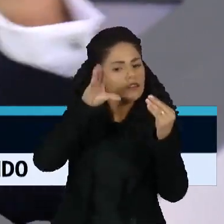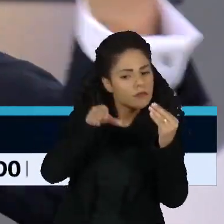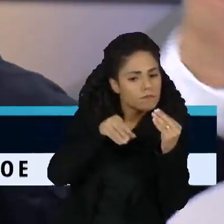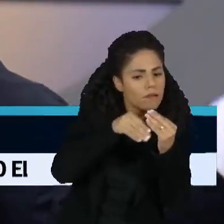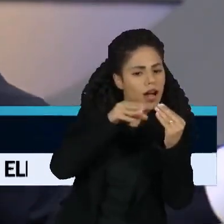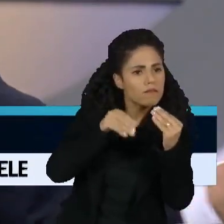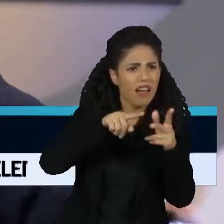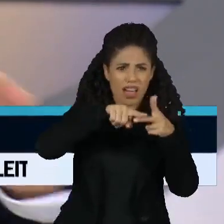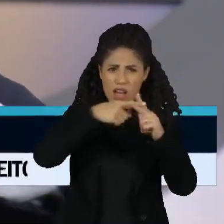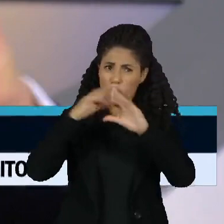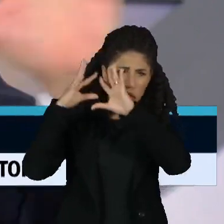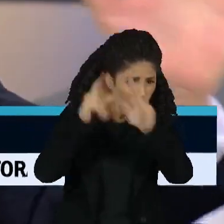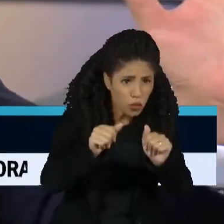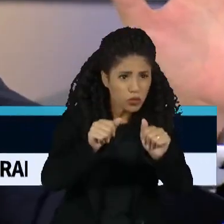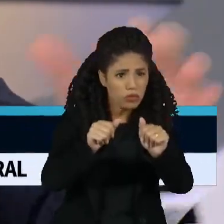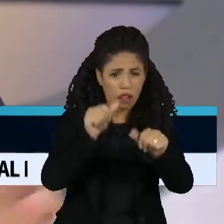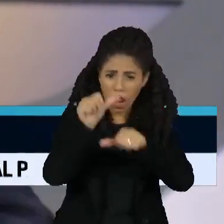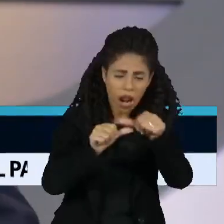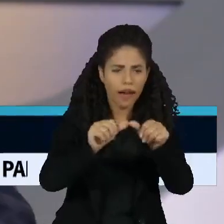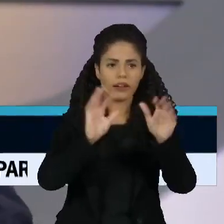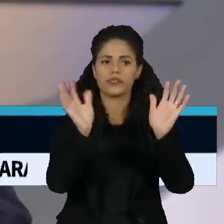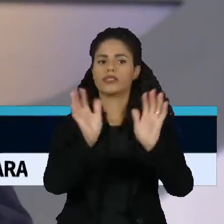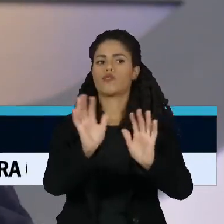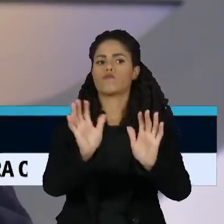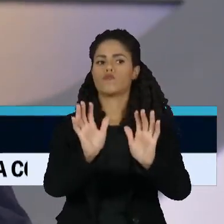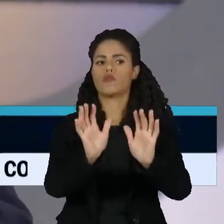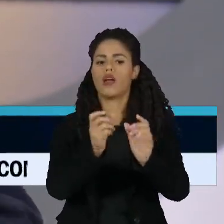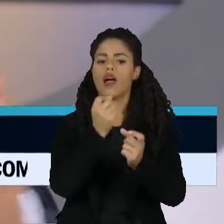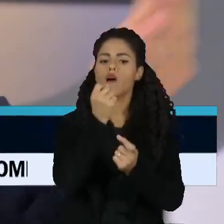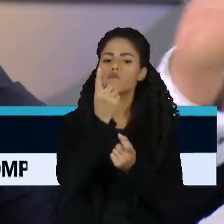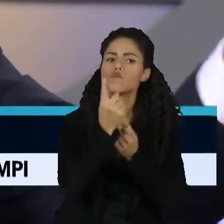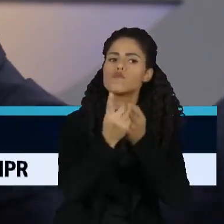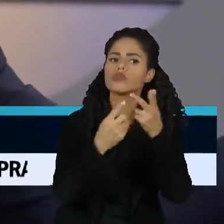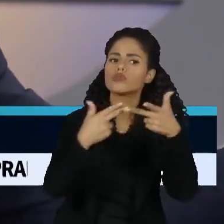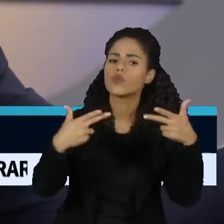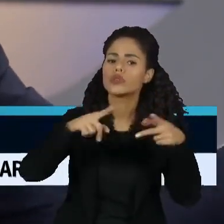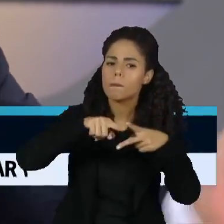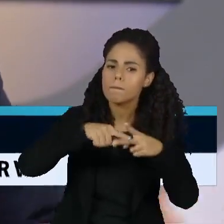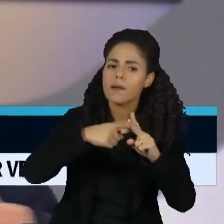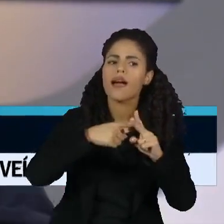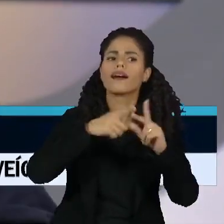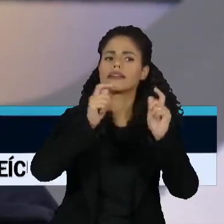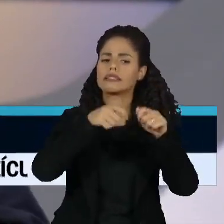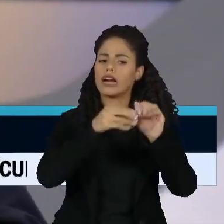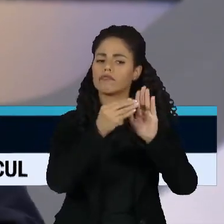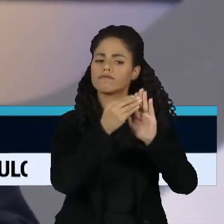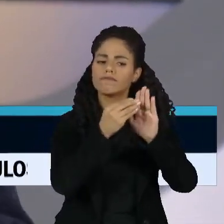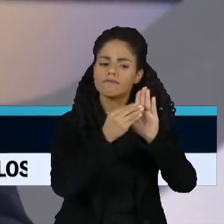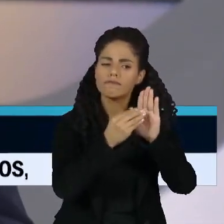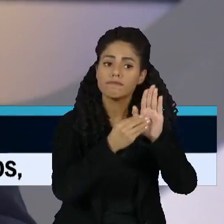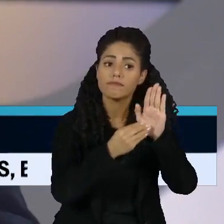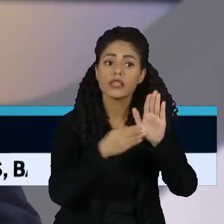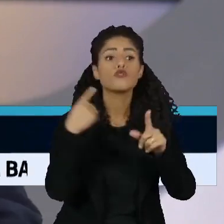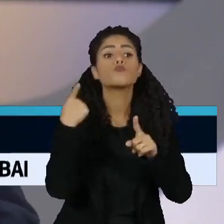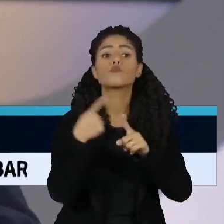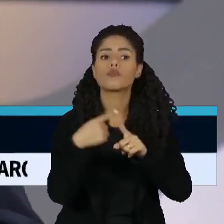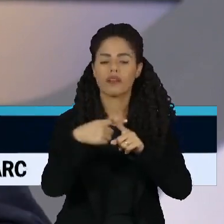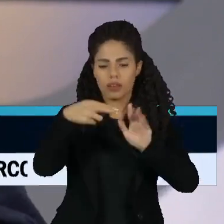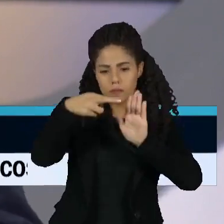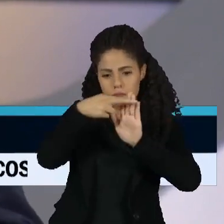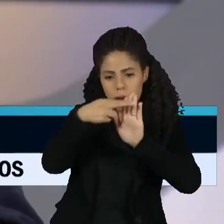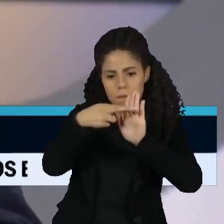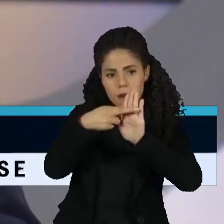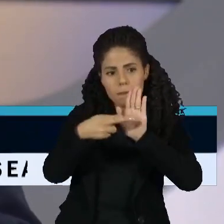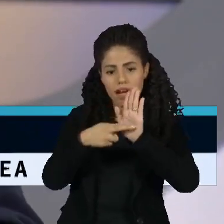um Código inteiro, é um caos. E o que, que acontece? Existem muitas coisas, né, que vão sendo, porque o Código Civil, ele